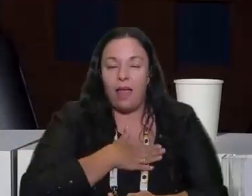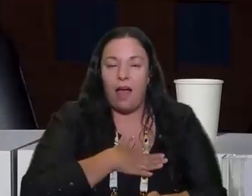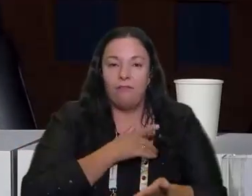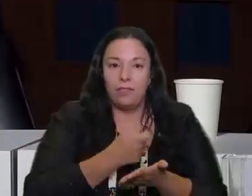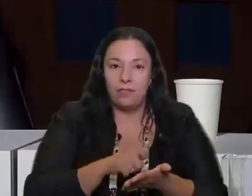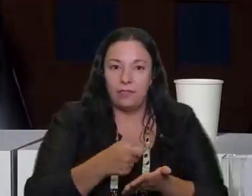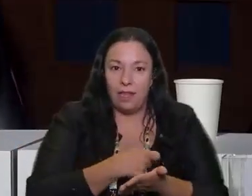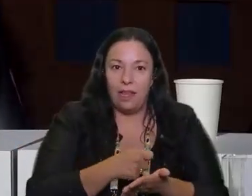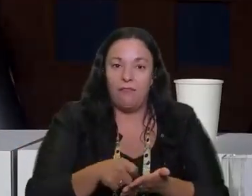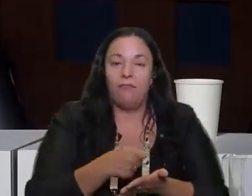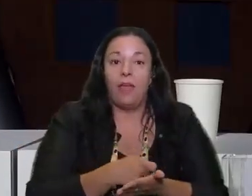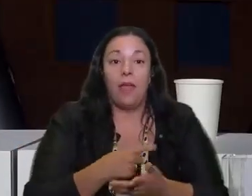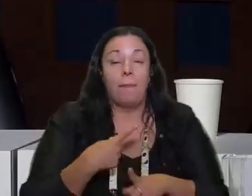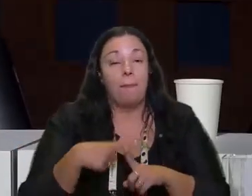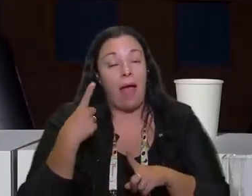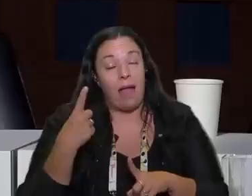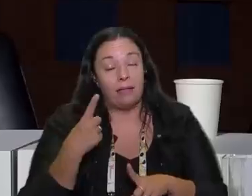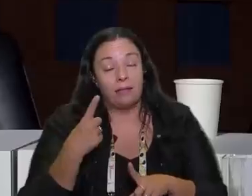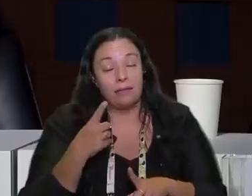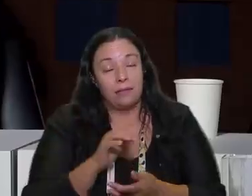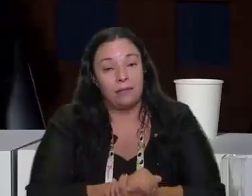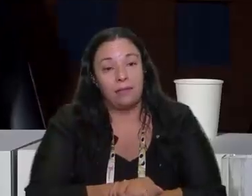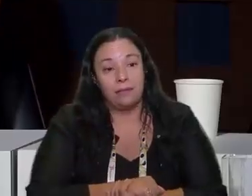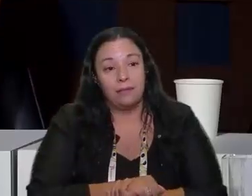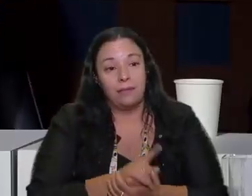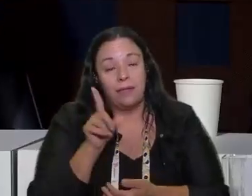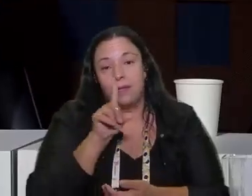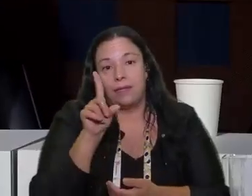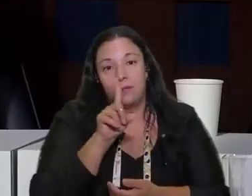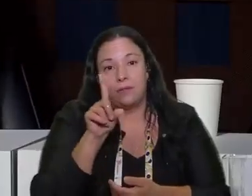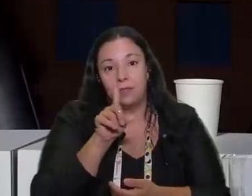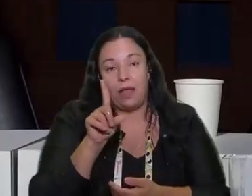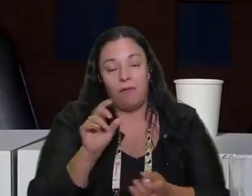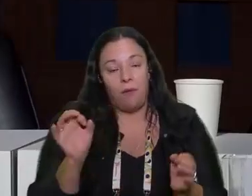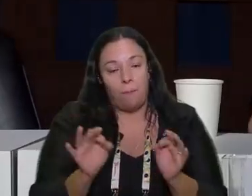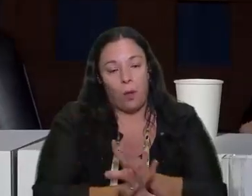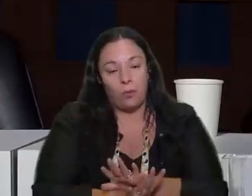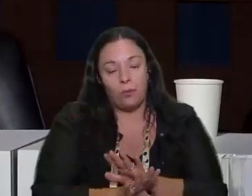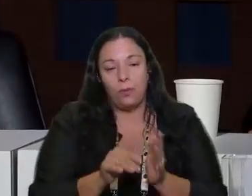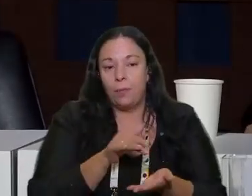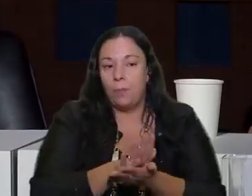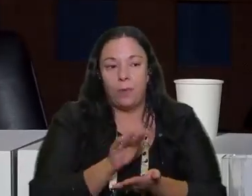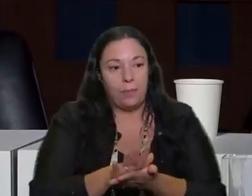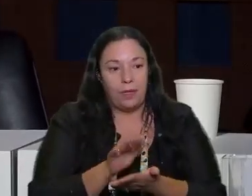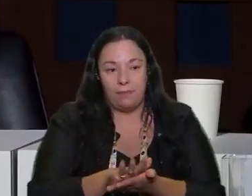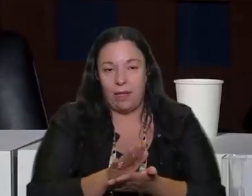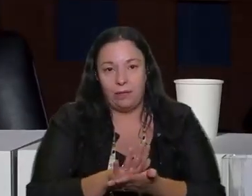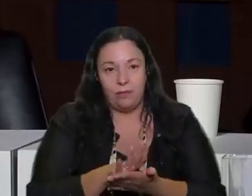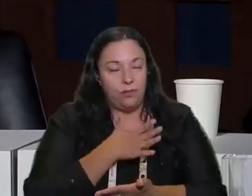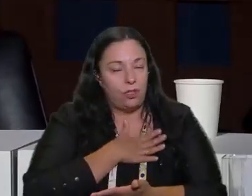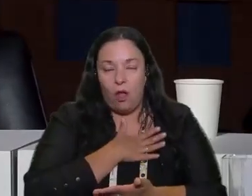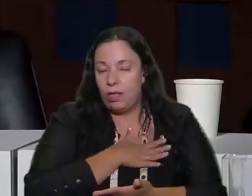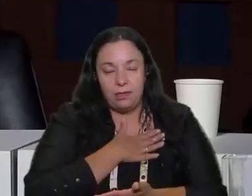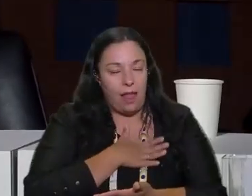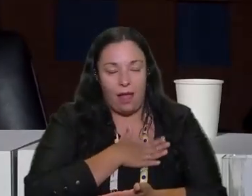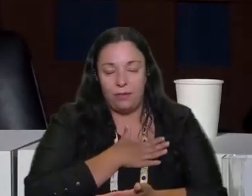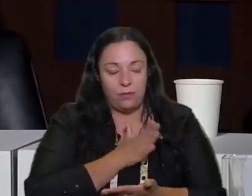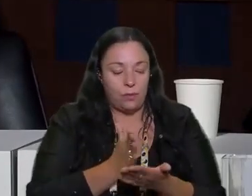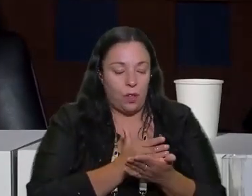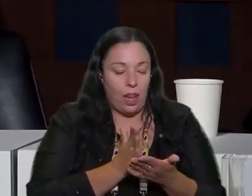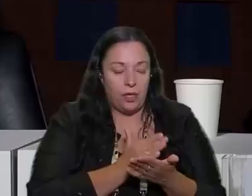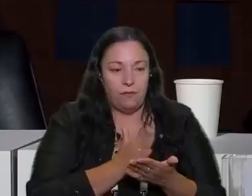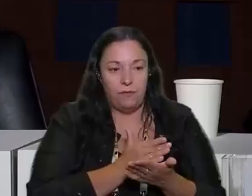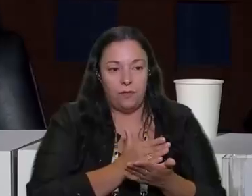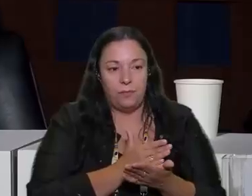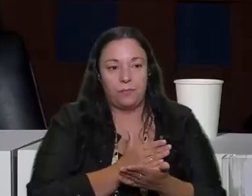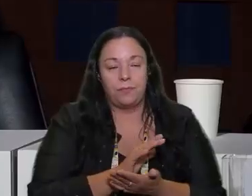tal, mas que o livro não estava pronto para publicação, ela não tinha gostado do livro. E eu